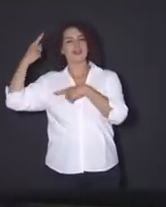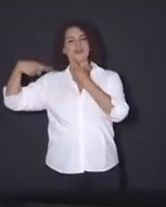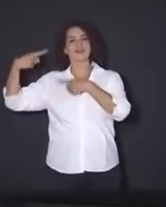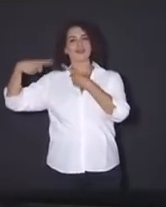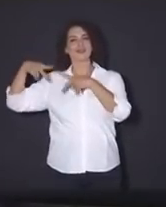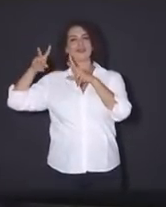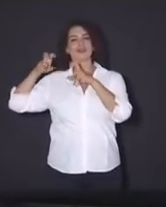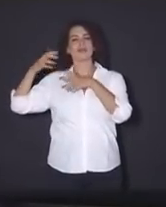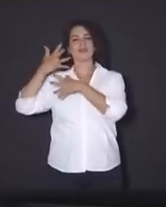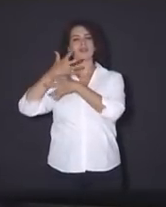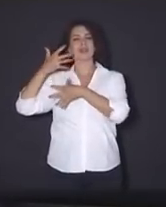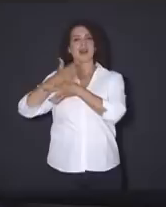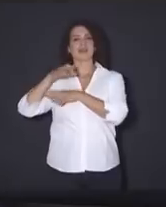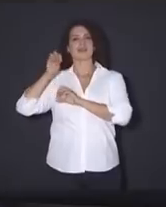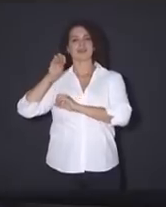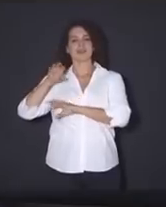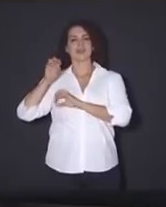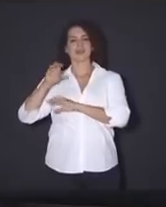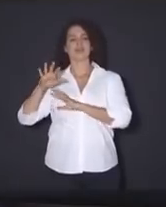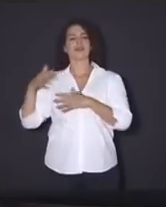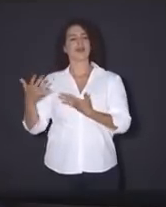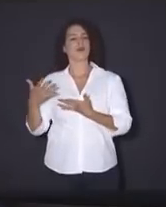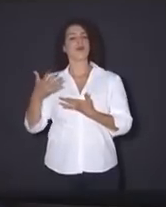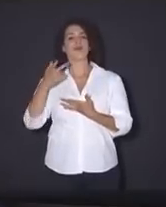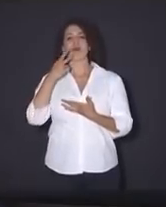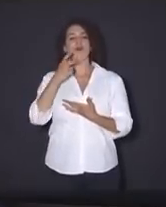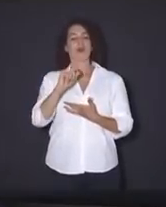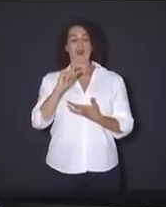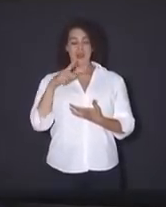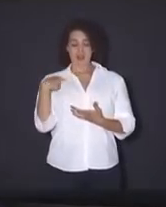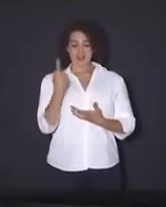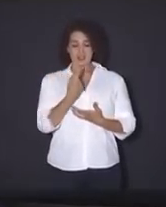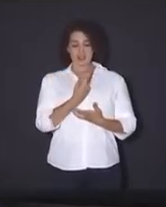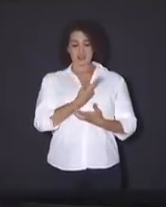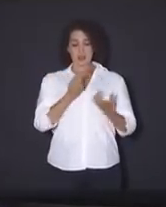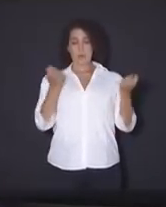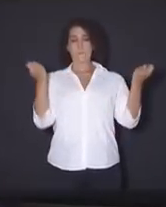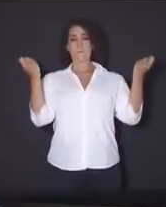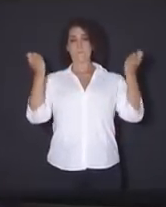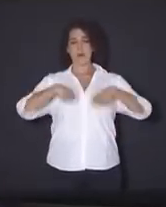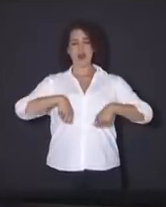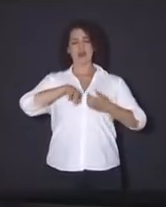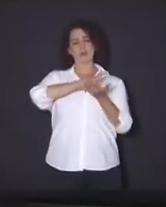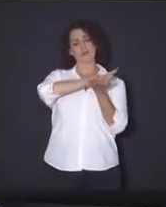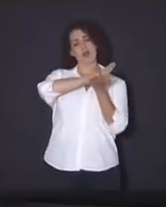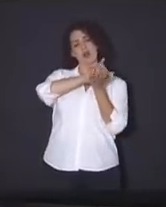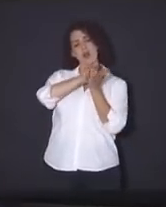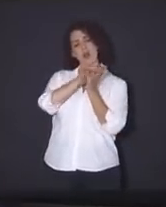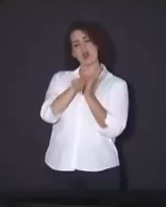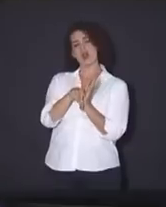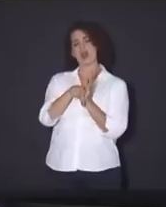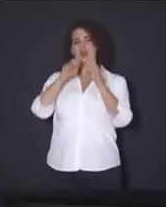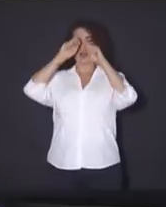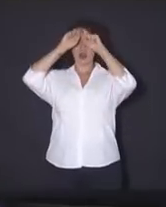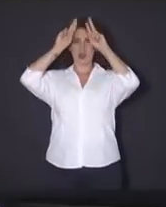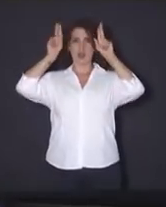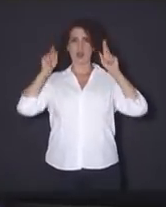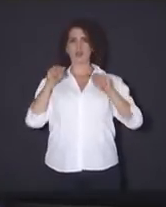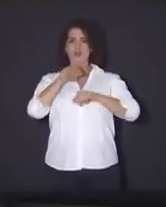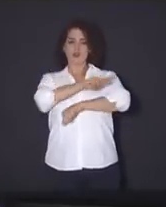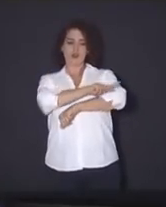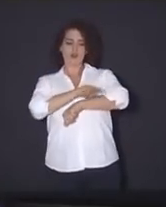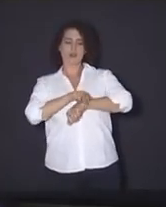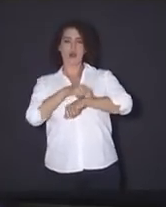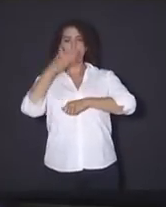cidades educadoras o potencial que nós temos em termos de diversidade étnico racial e cultural e